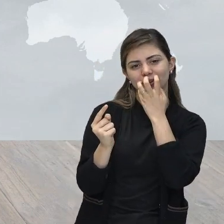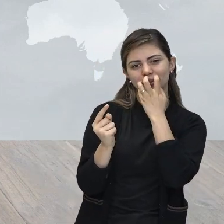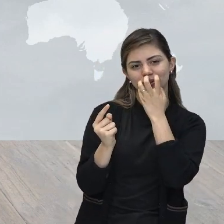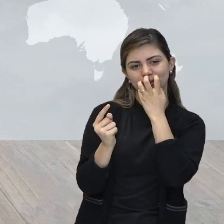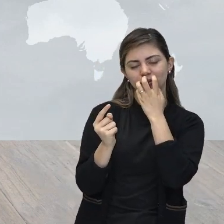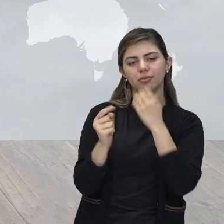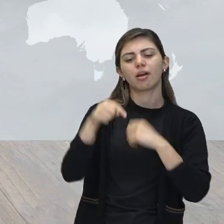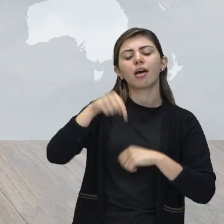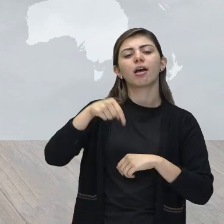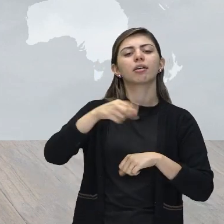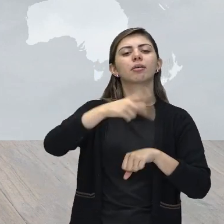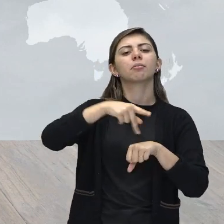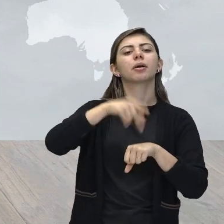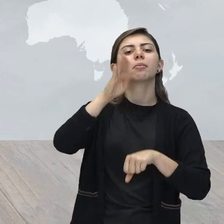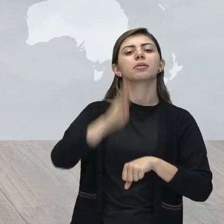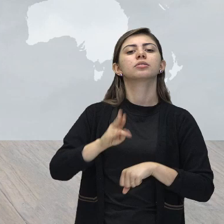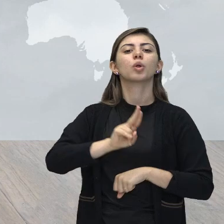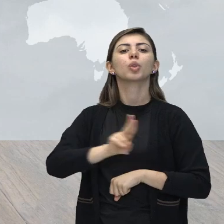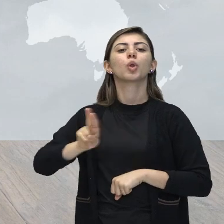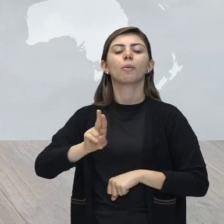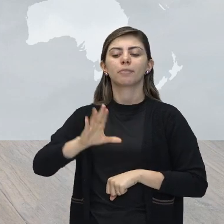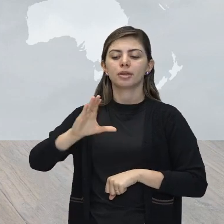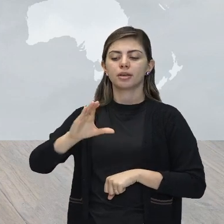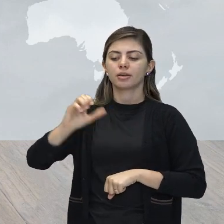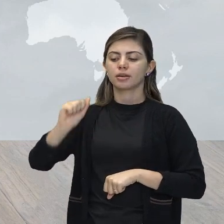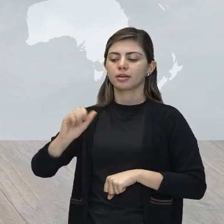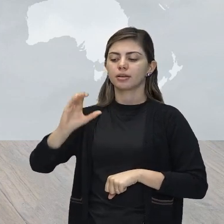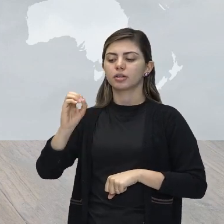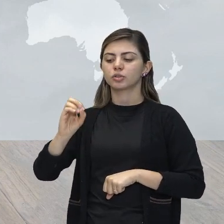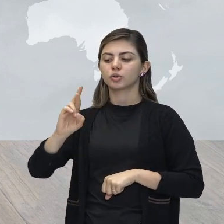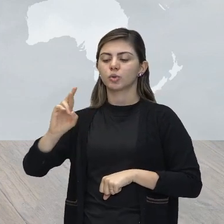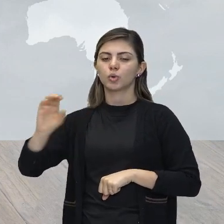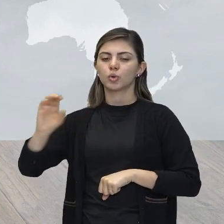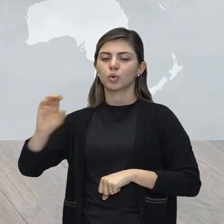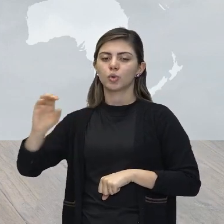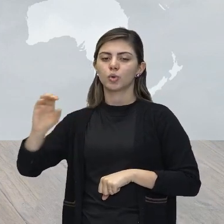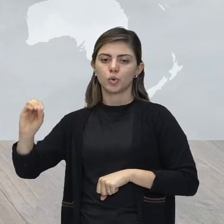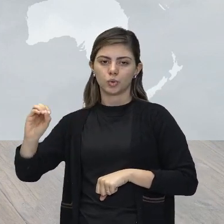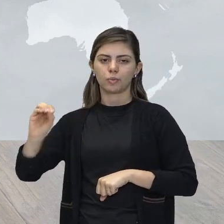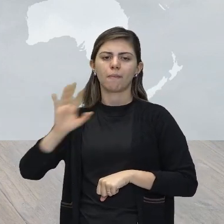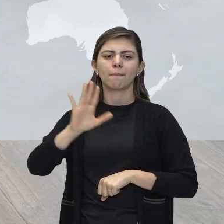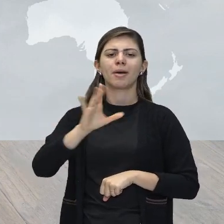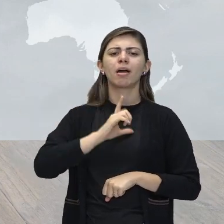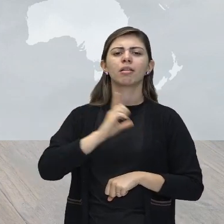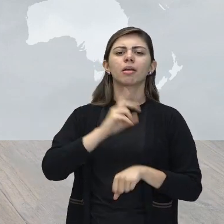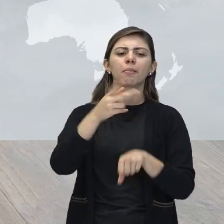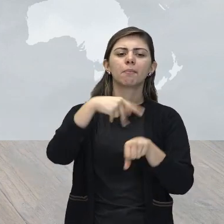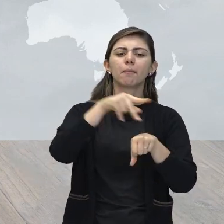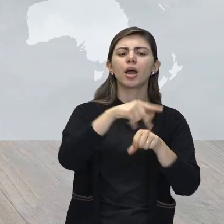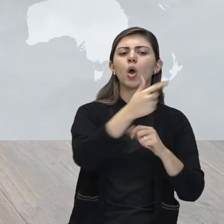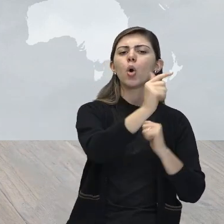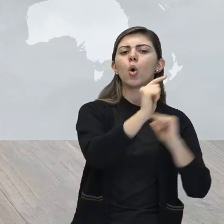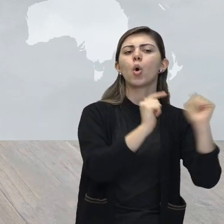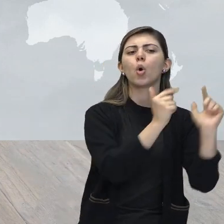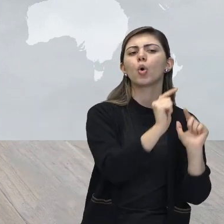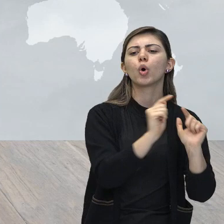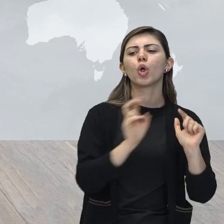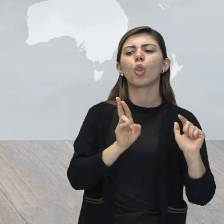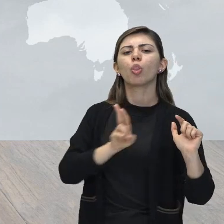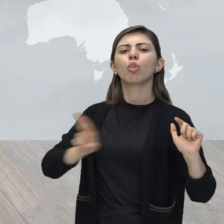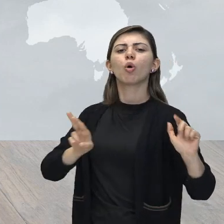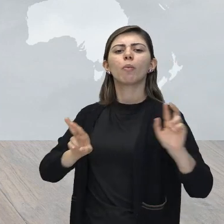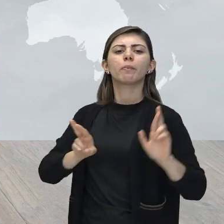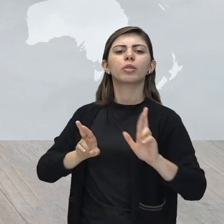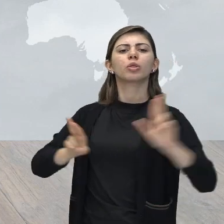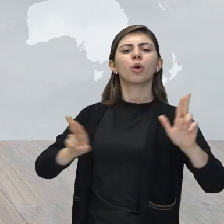chamamos o cachorro aqui no Brasil? Né? Então, e lá na Alemanha, na França, na Itália, enfim, nesses